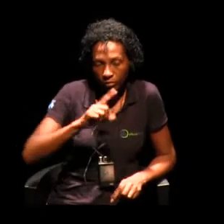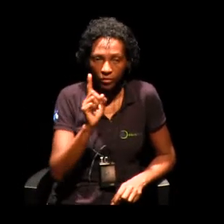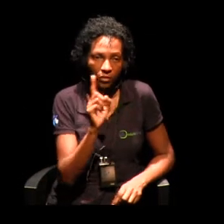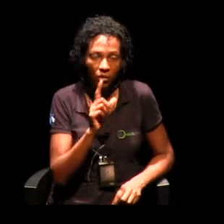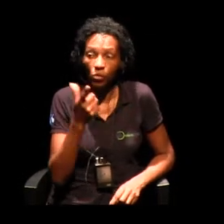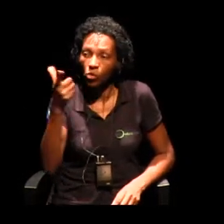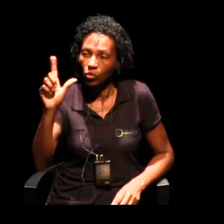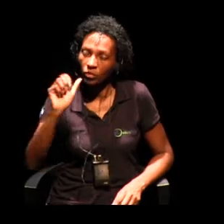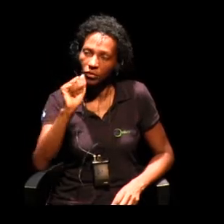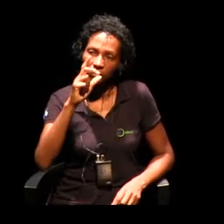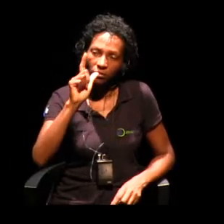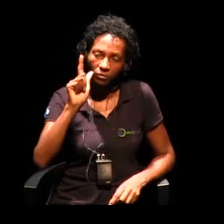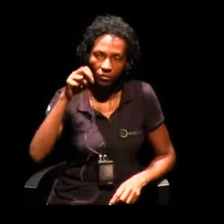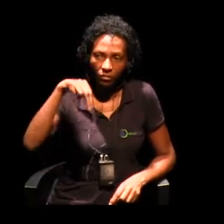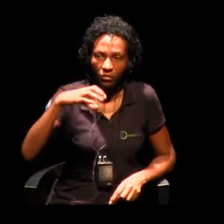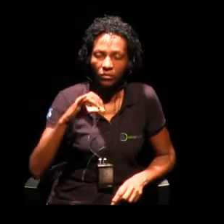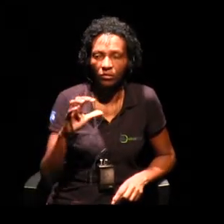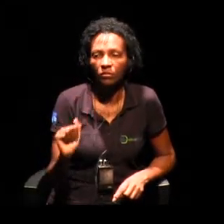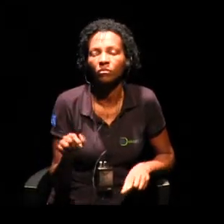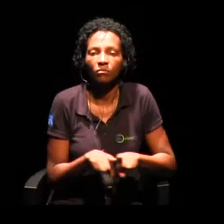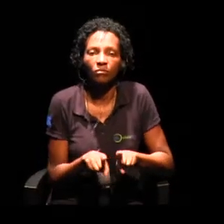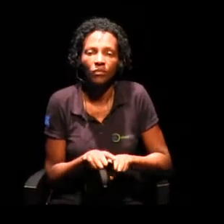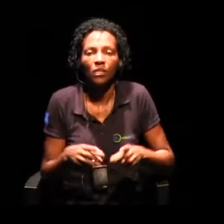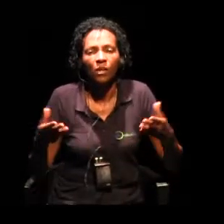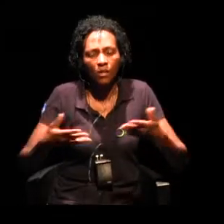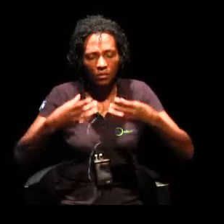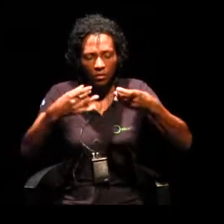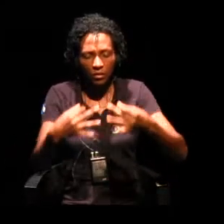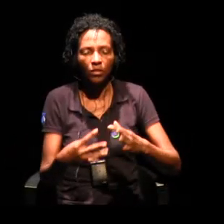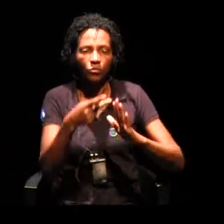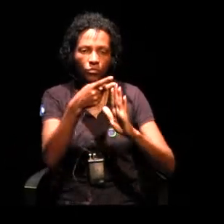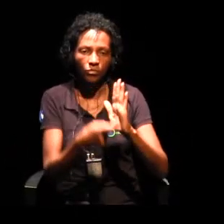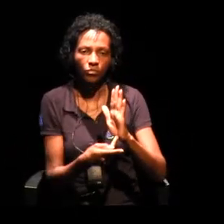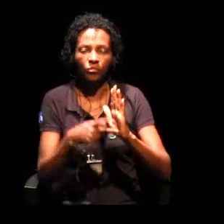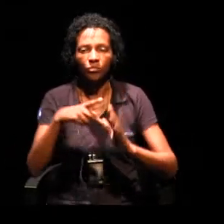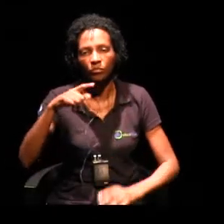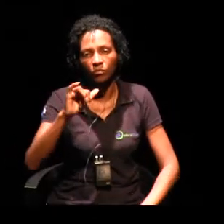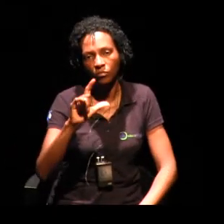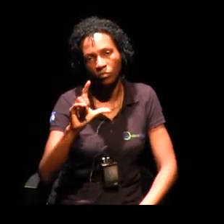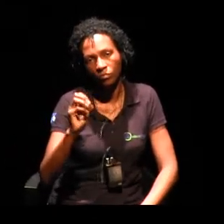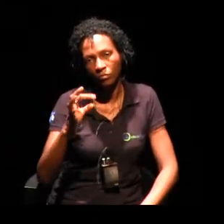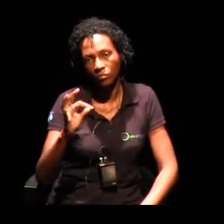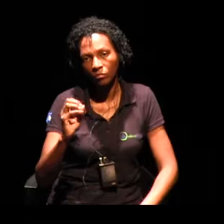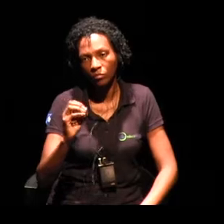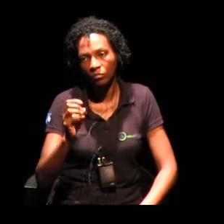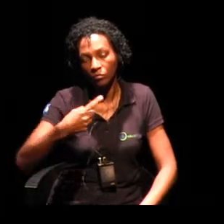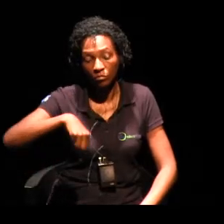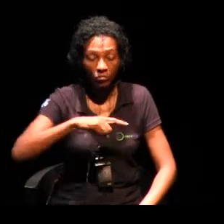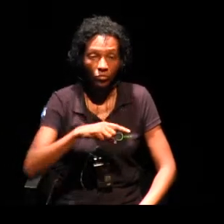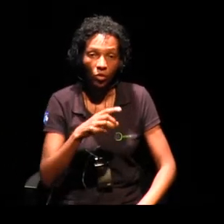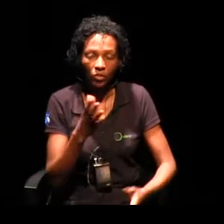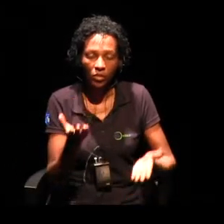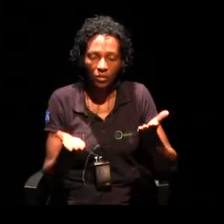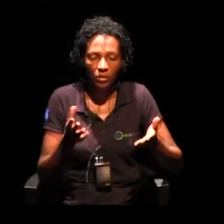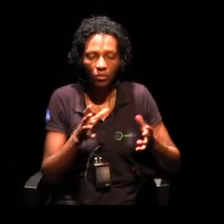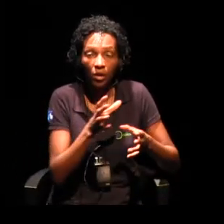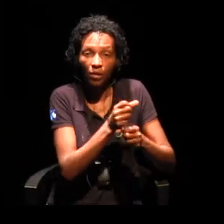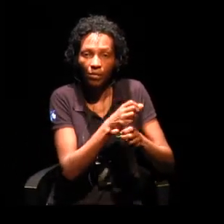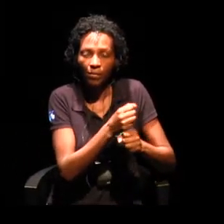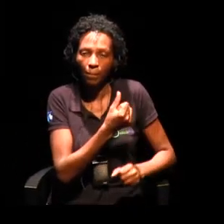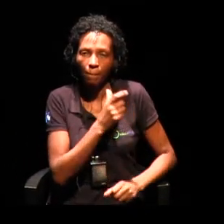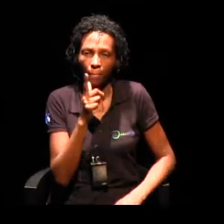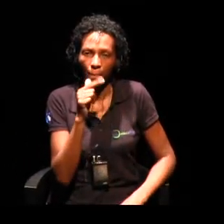a gente, mas outras agências. Vou falar um pouco sobre o projeto piloto agora. Nós calculamos